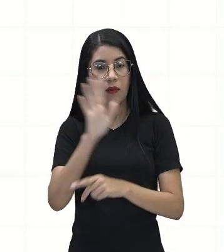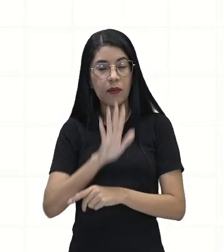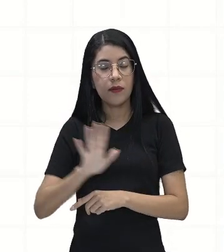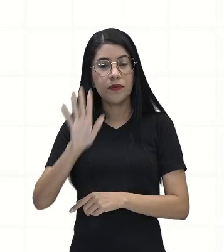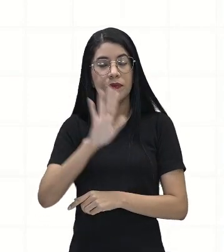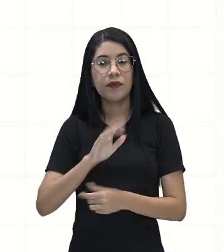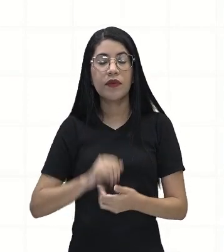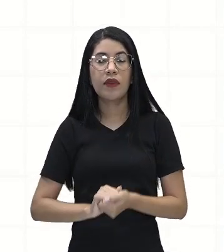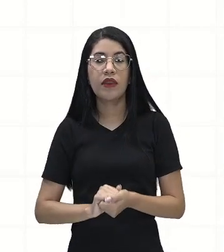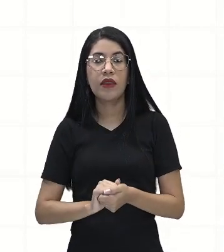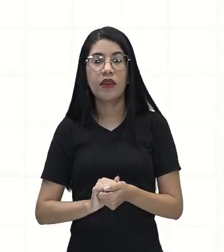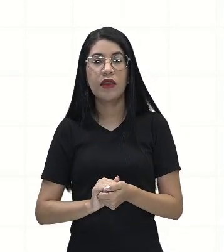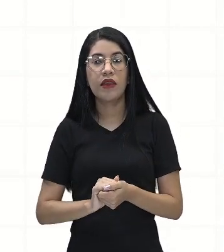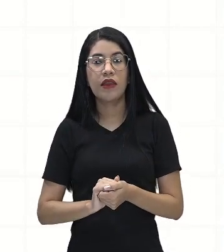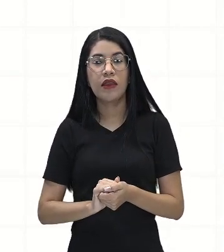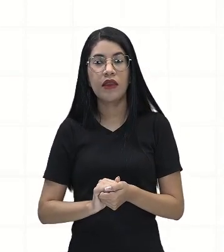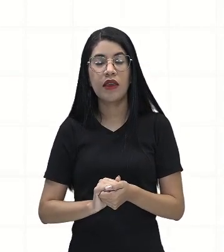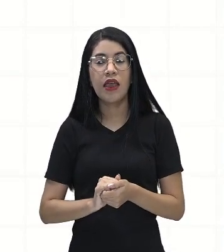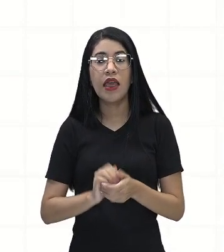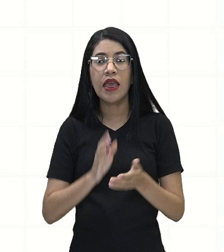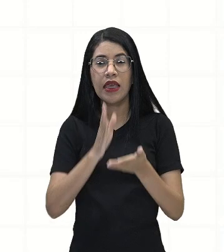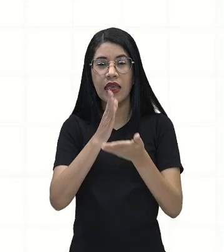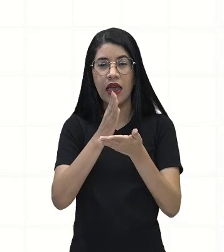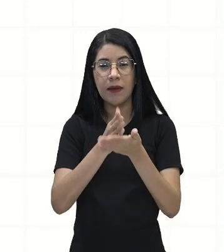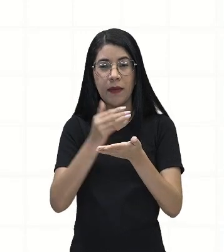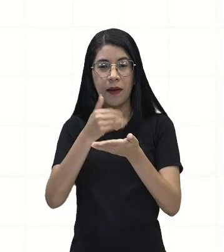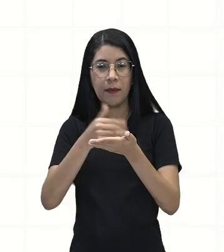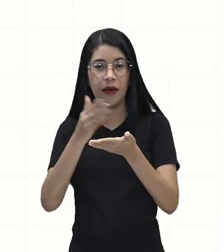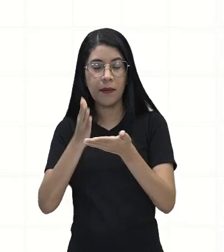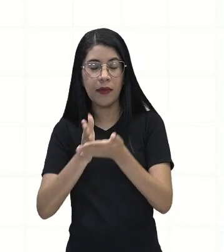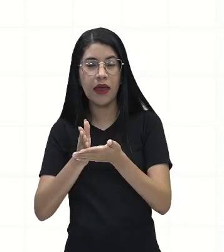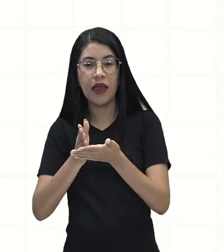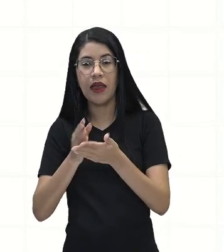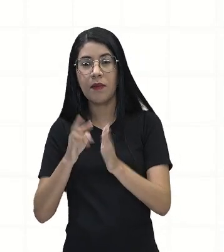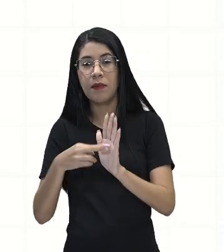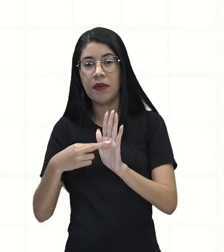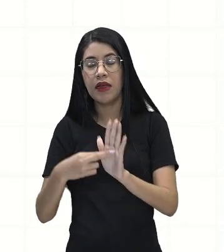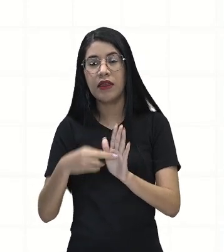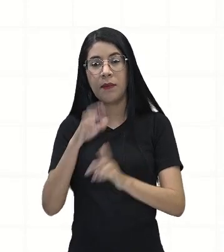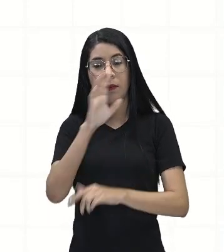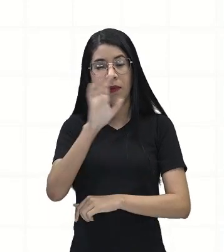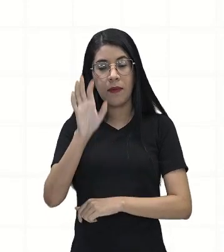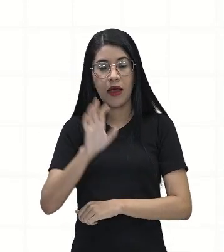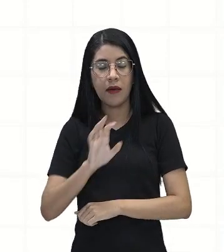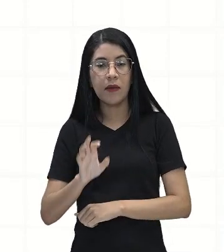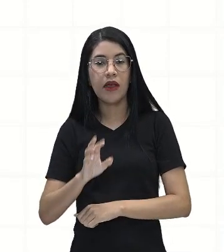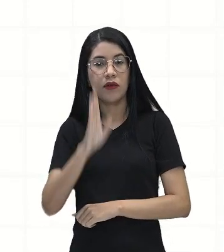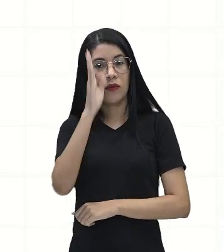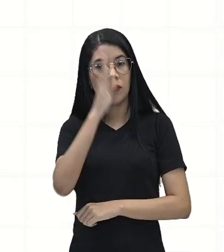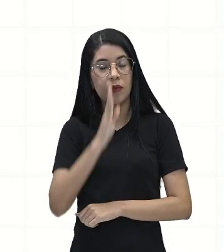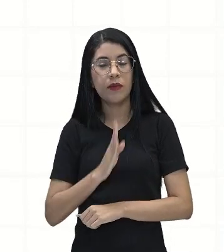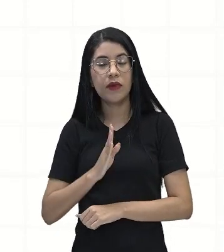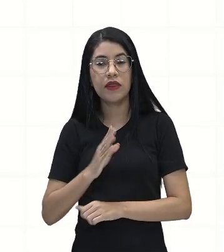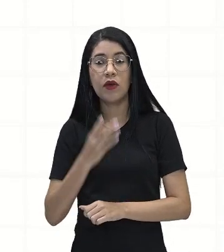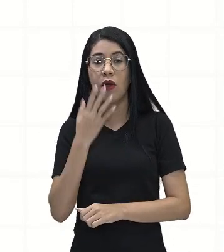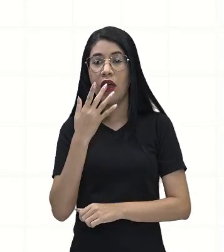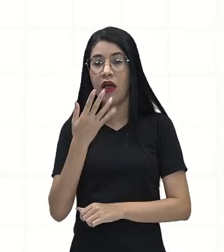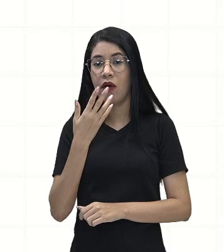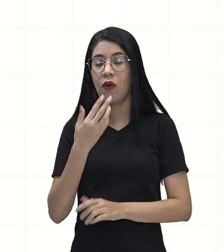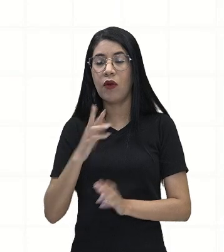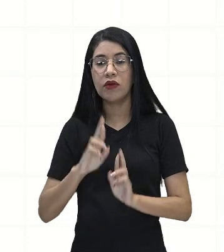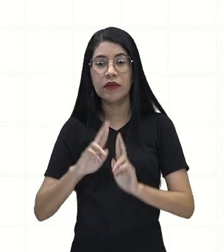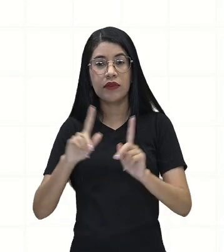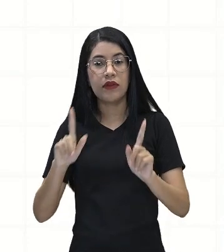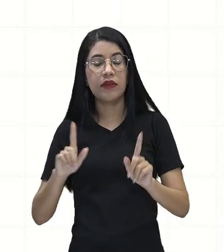as fatias, elas representam as categorias, que são as regiões. Cada região aí representada por uma cor.